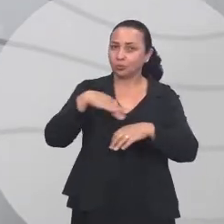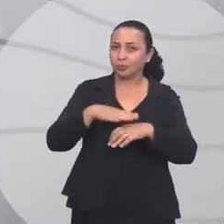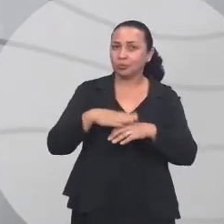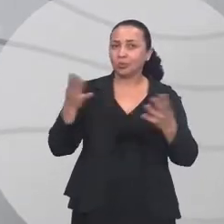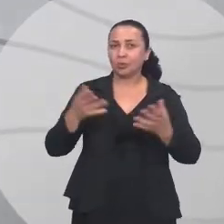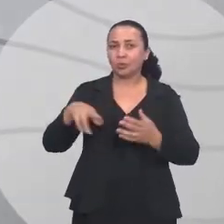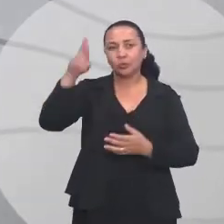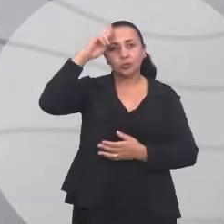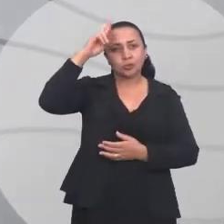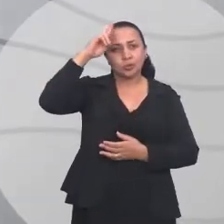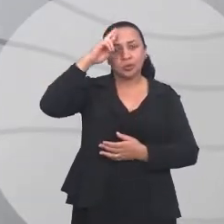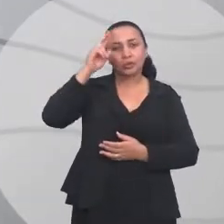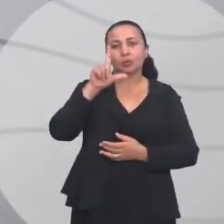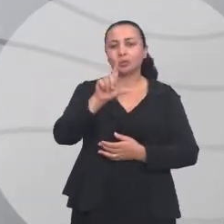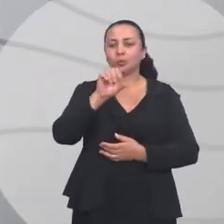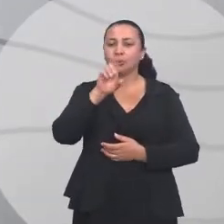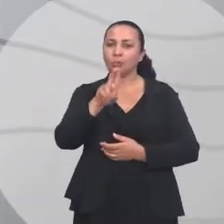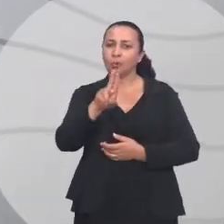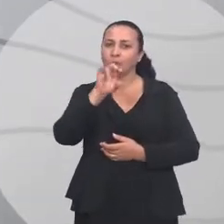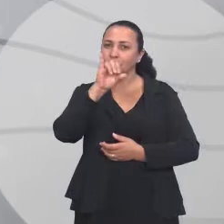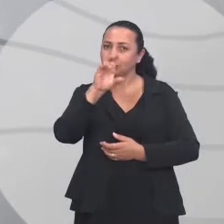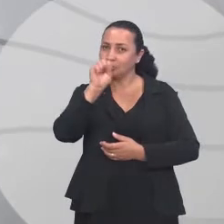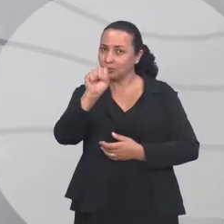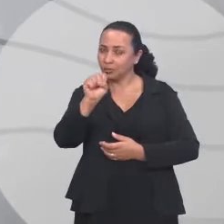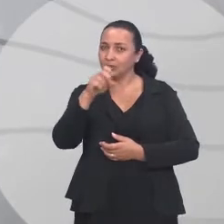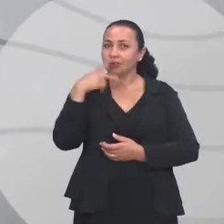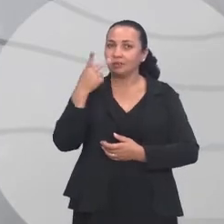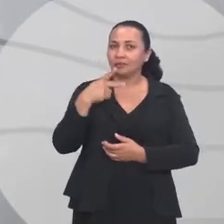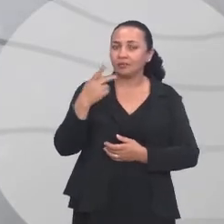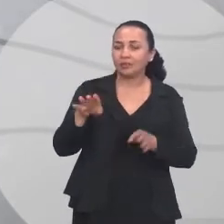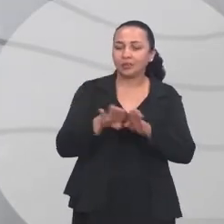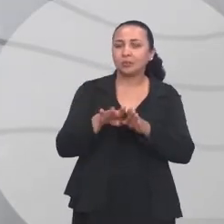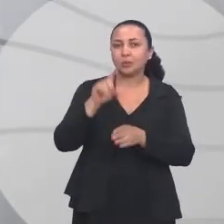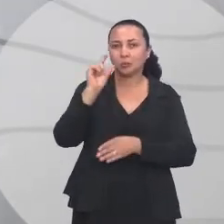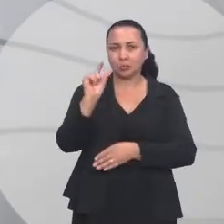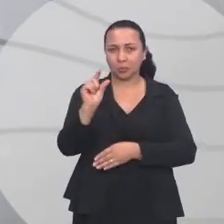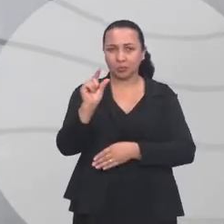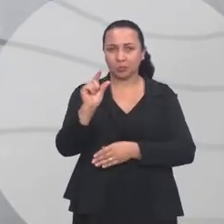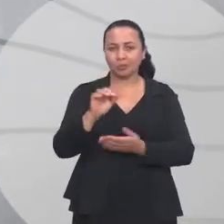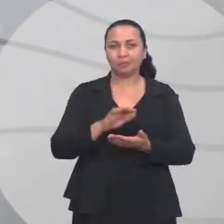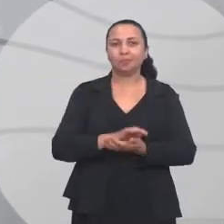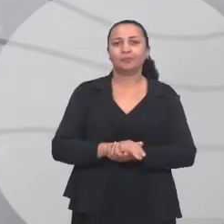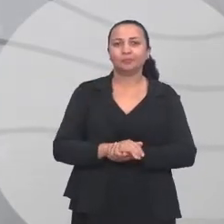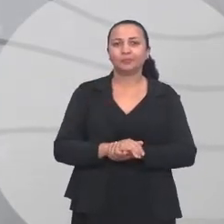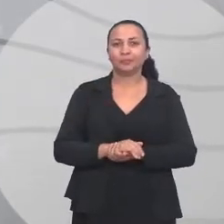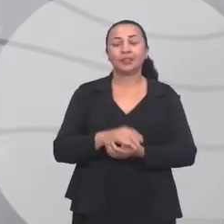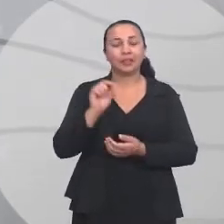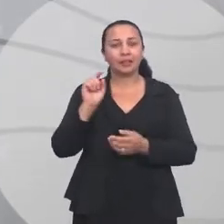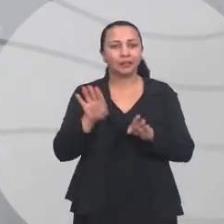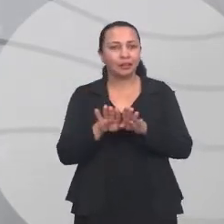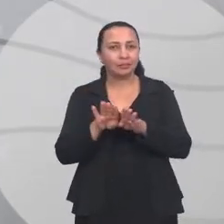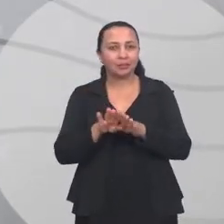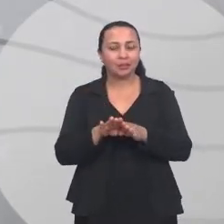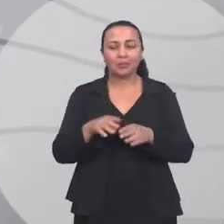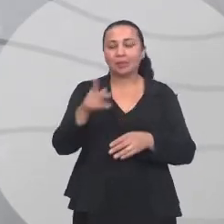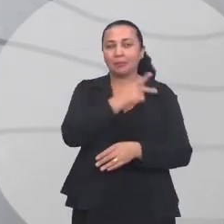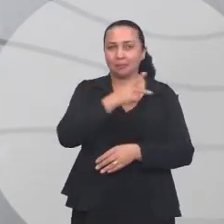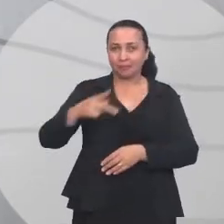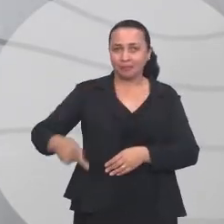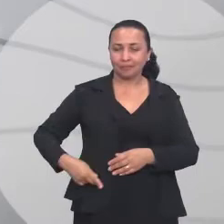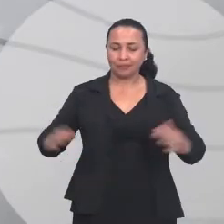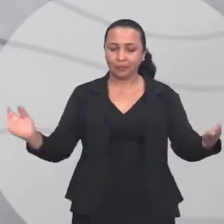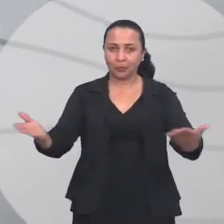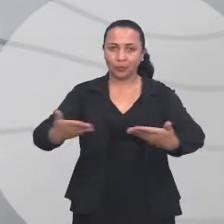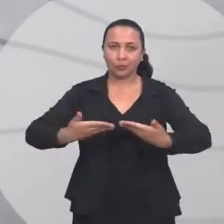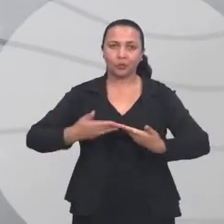com a gente sobre este assunto a gente recebe hoje o reitor da universidade estadual do sudoeste da bahia professor luiz otávio de magalhães ele que também